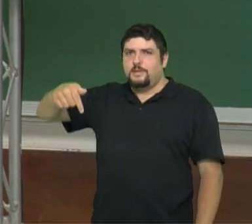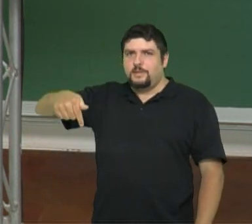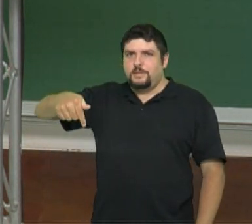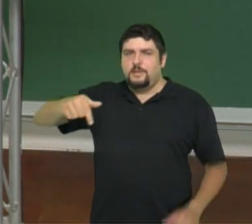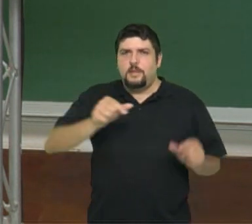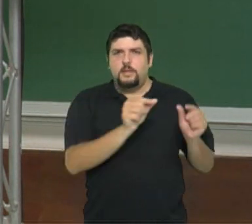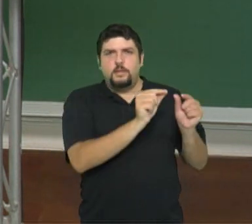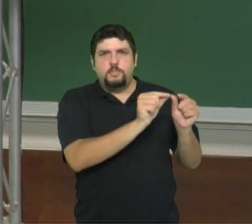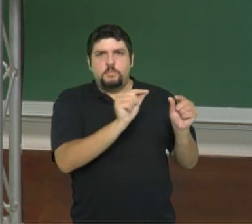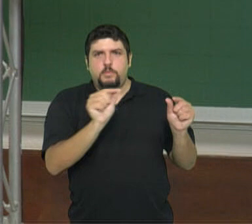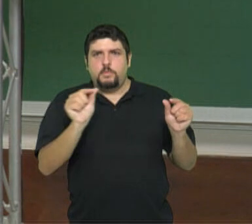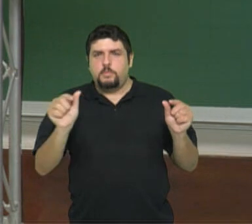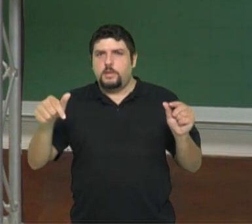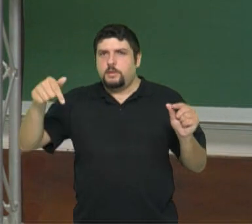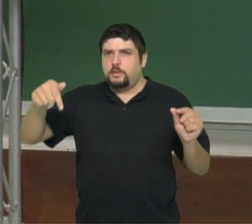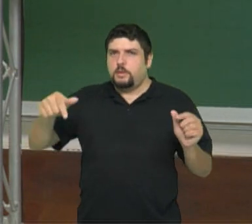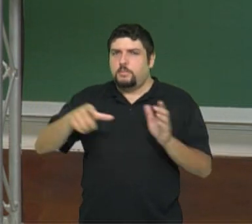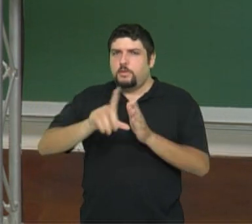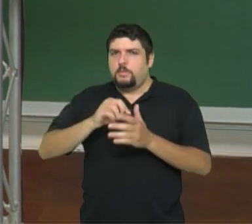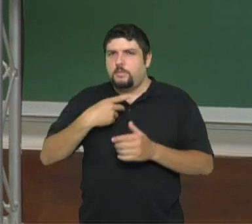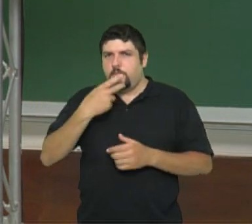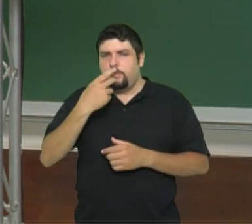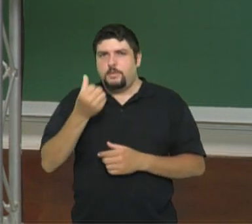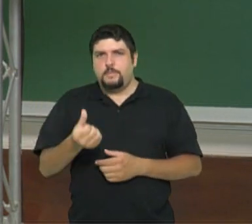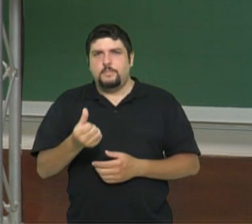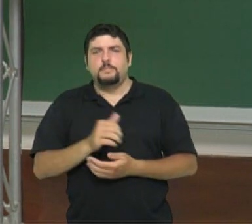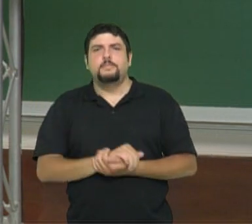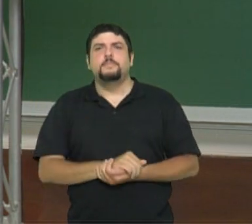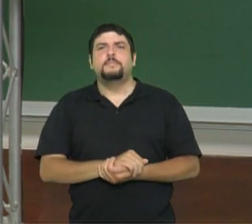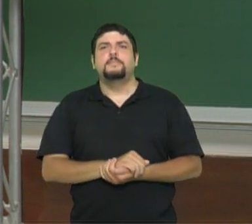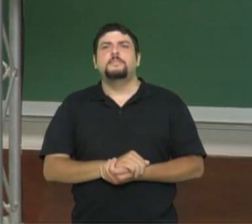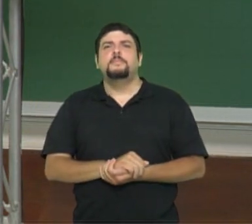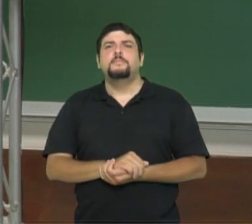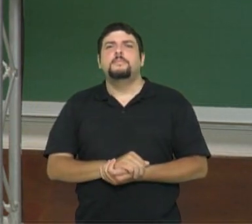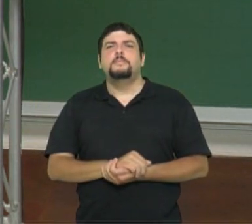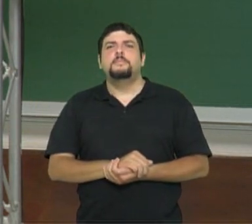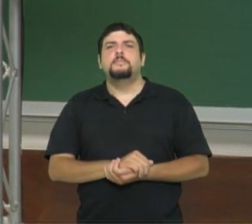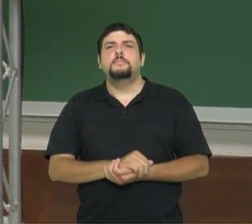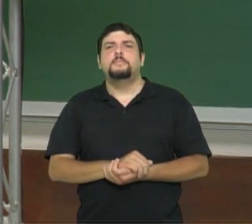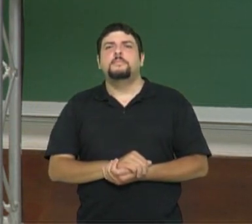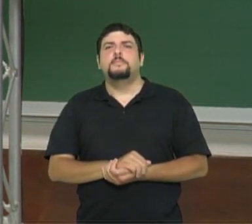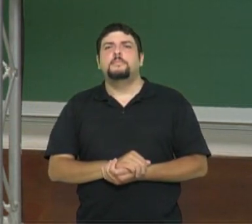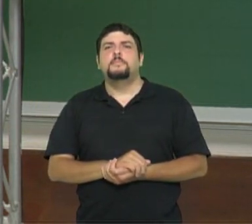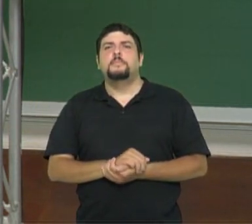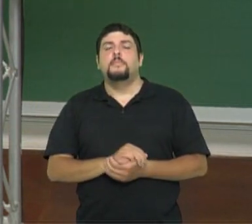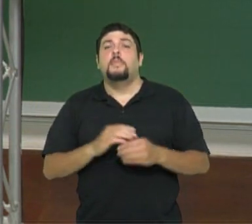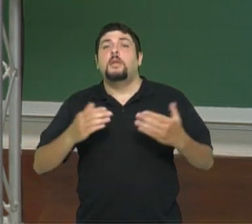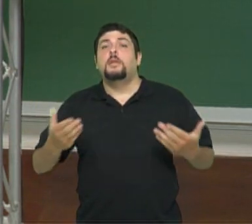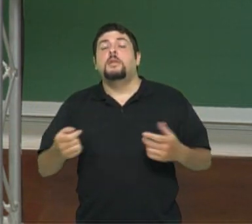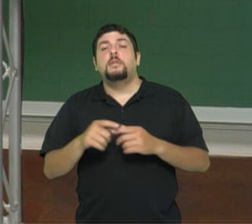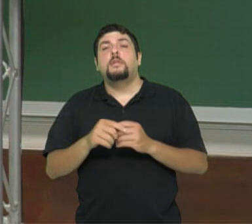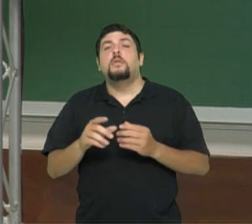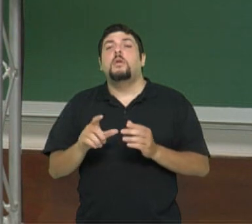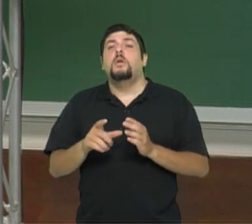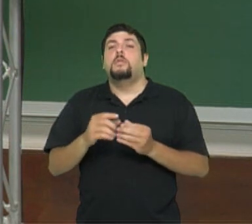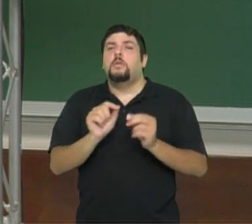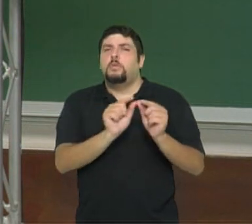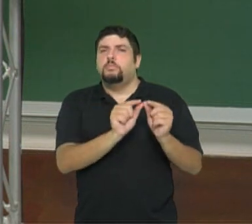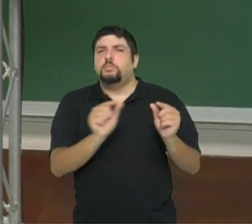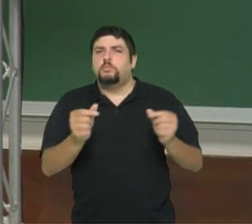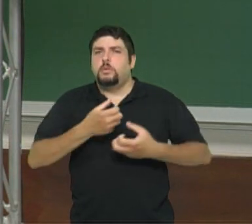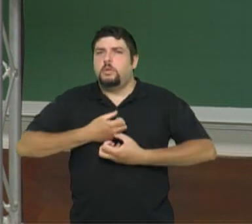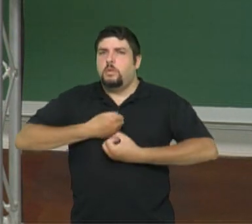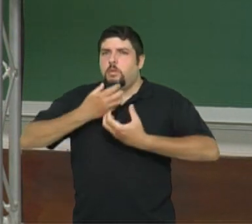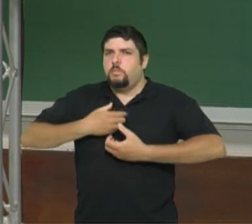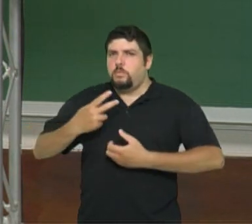7 sílabas então, tá? E aquela hora eu falei 6, beleza? Então, agora vamos lá. Então, nós temos aqui 2 versos do poema da Flor